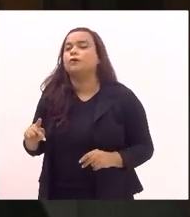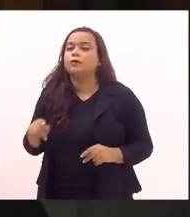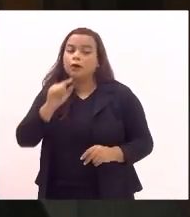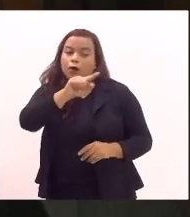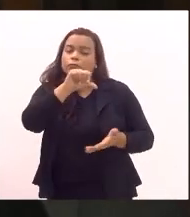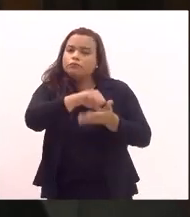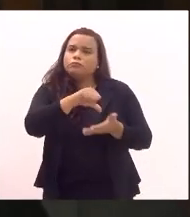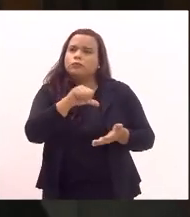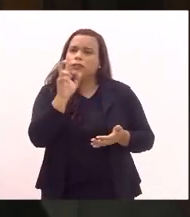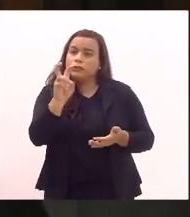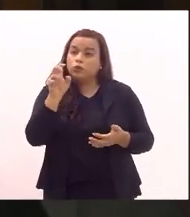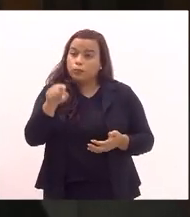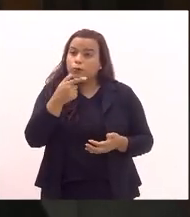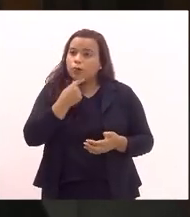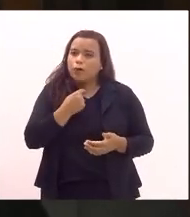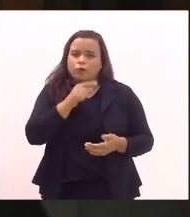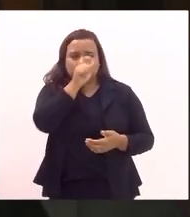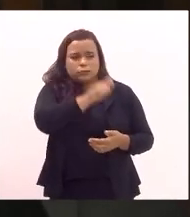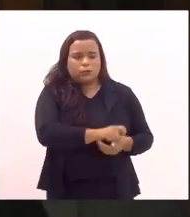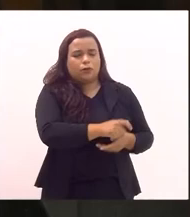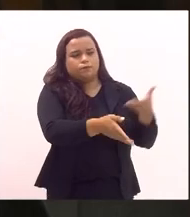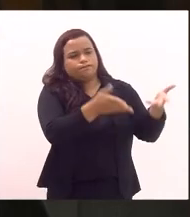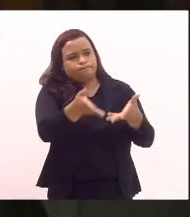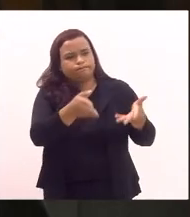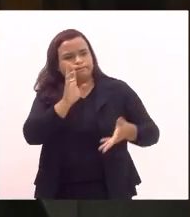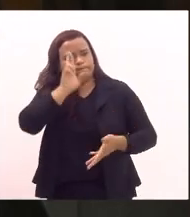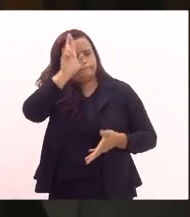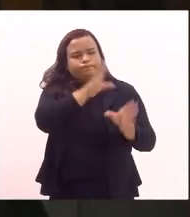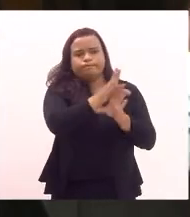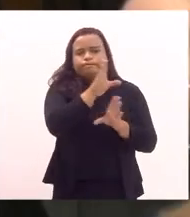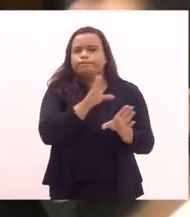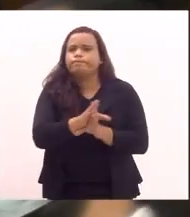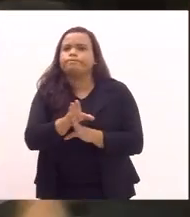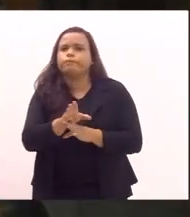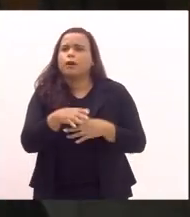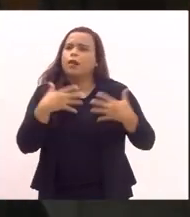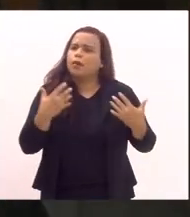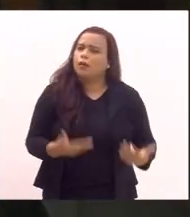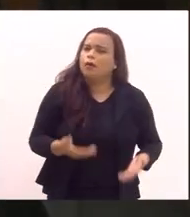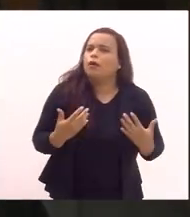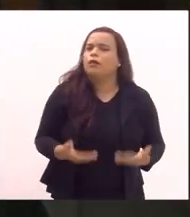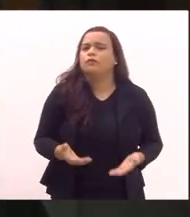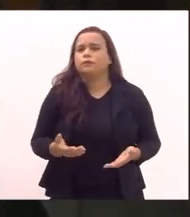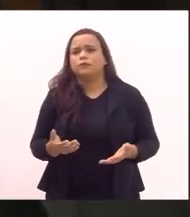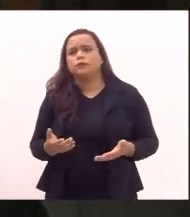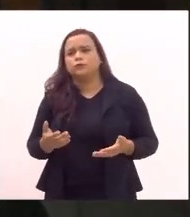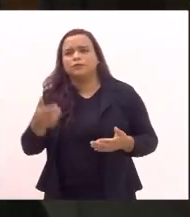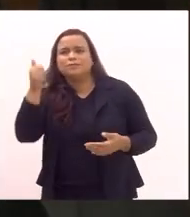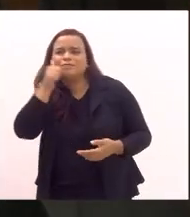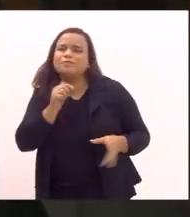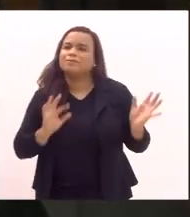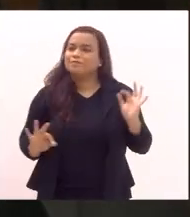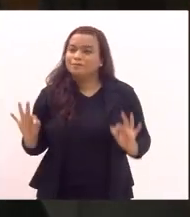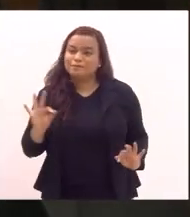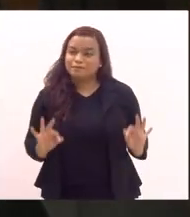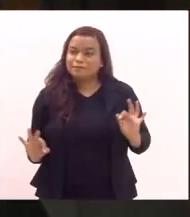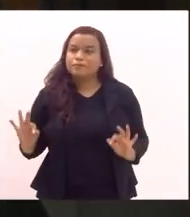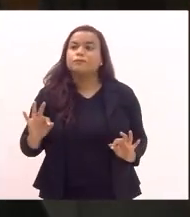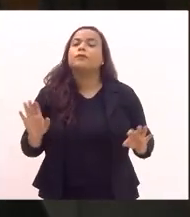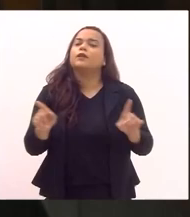mil homens onde ela conseguiu levar a sua leveza feminina